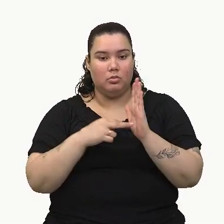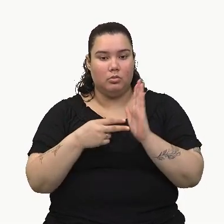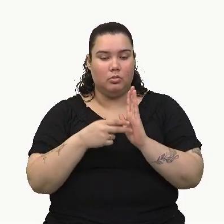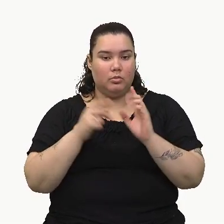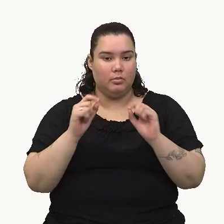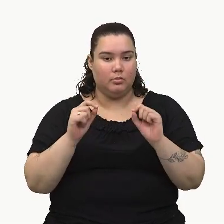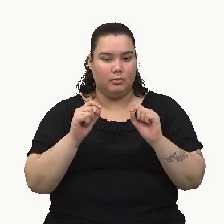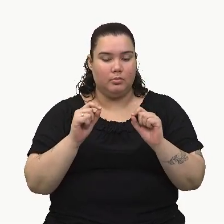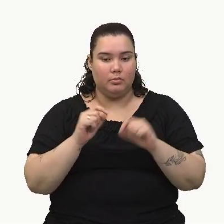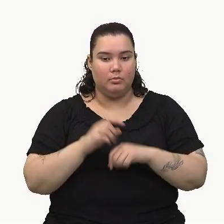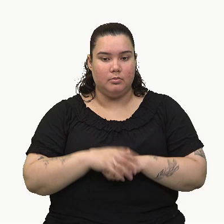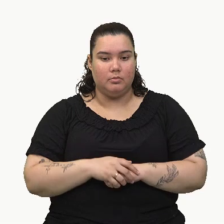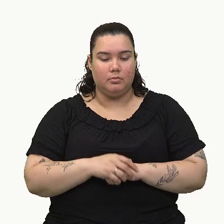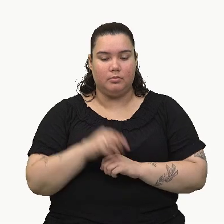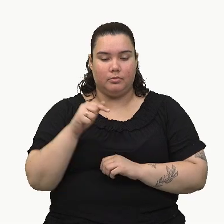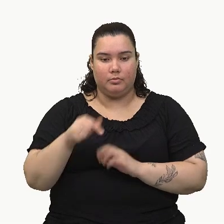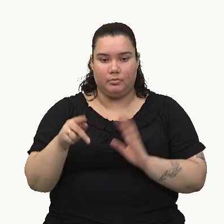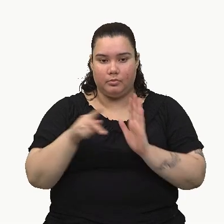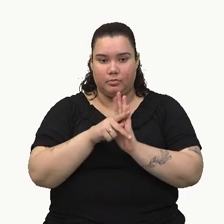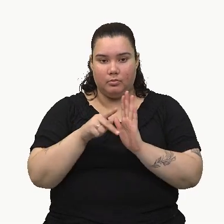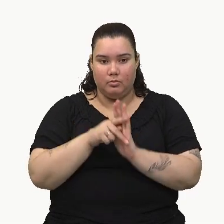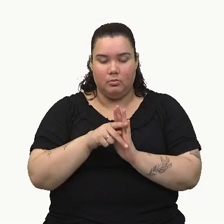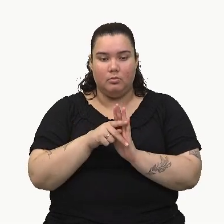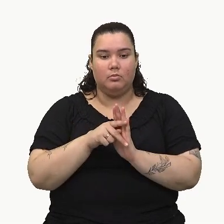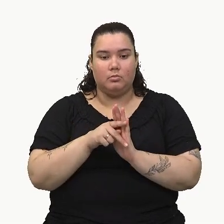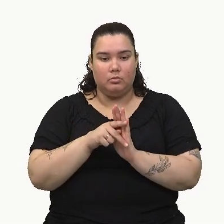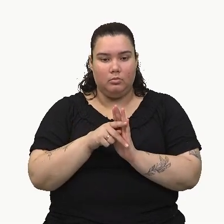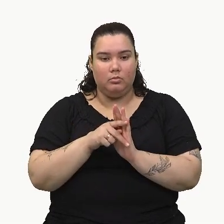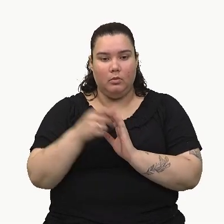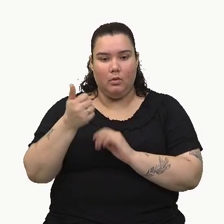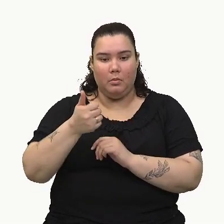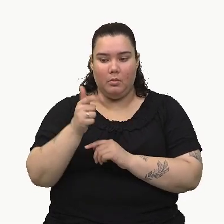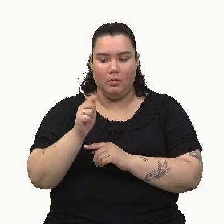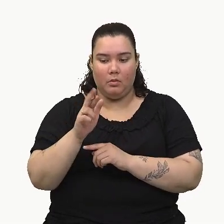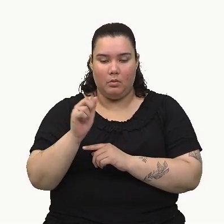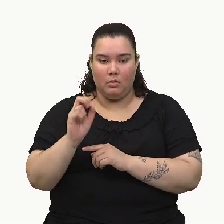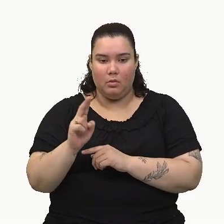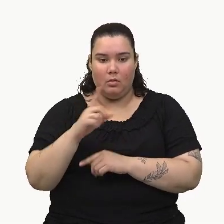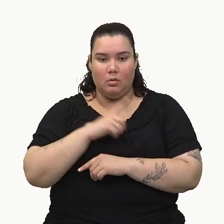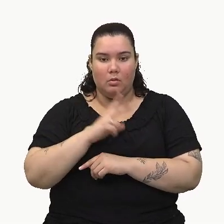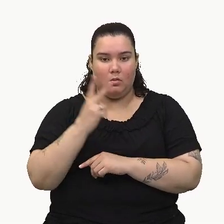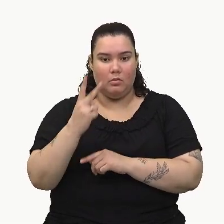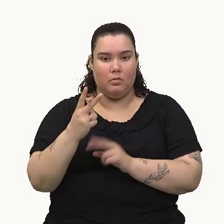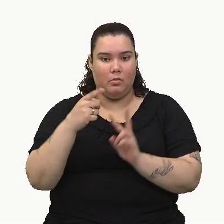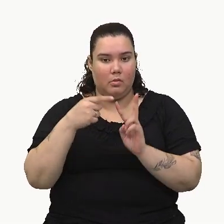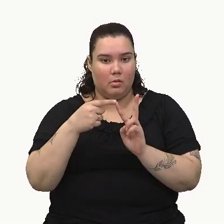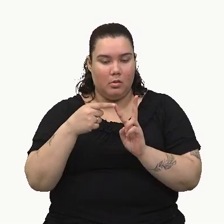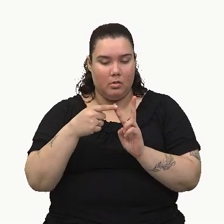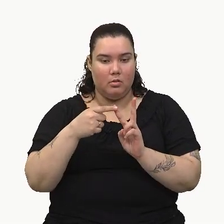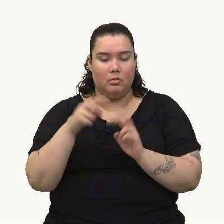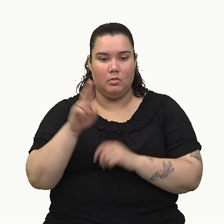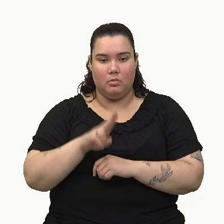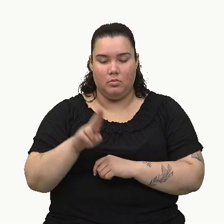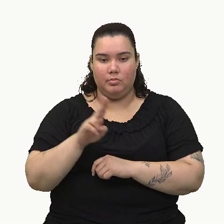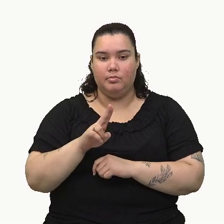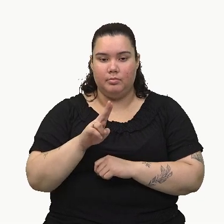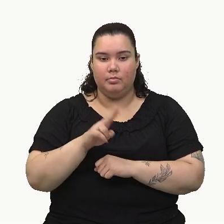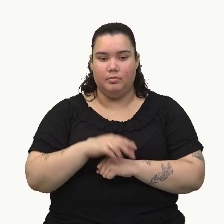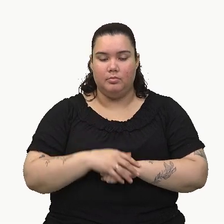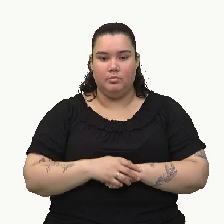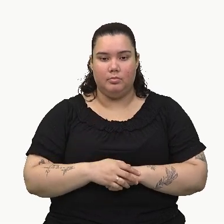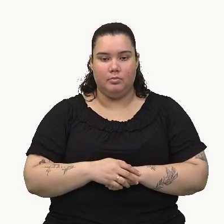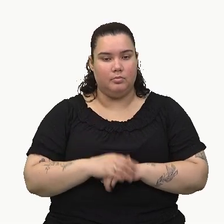que essa função de segundo grau, ela possui duas raízes reais e diferentes.